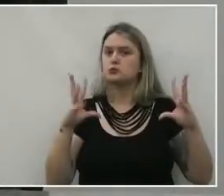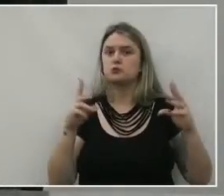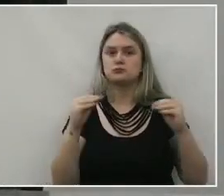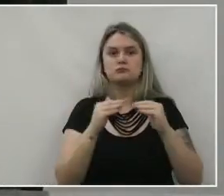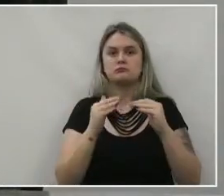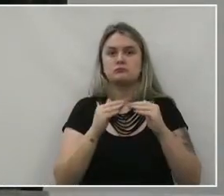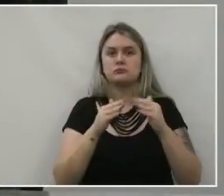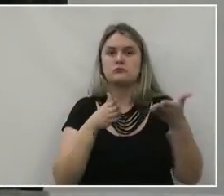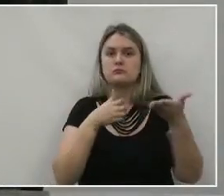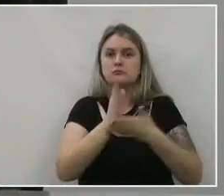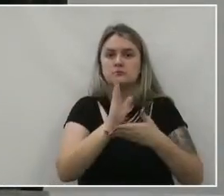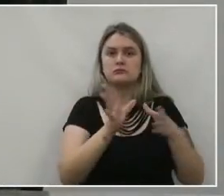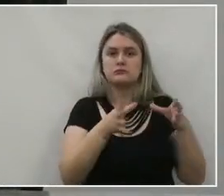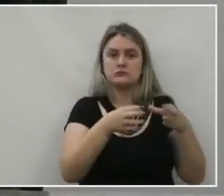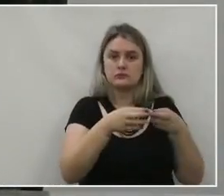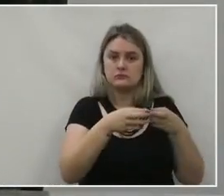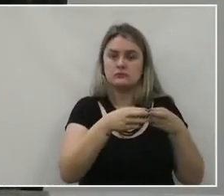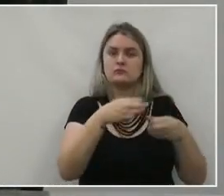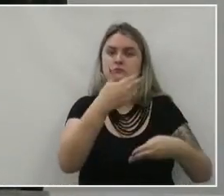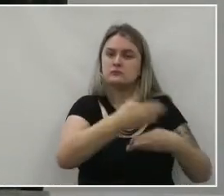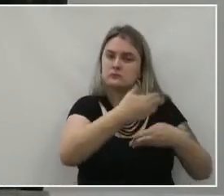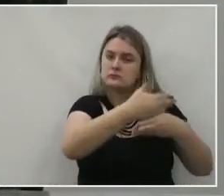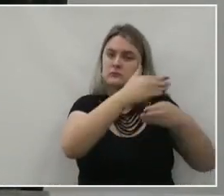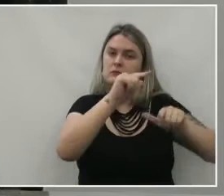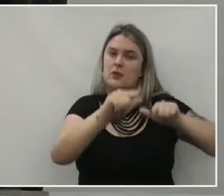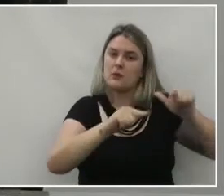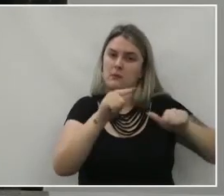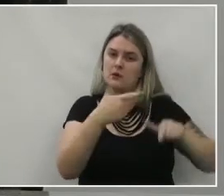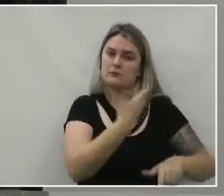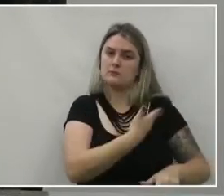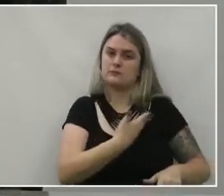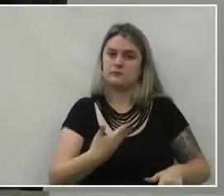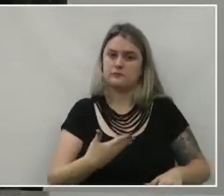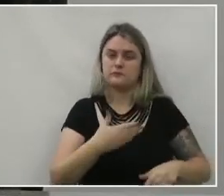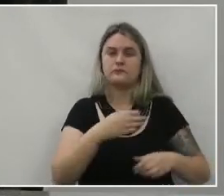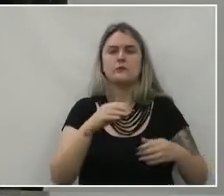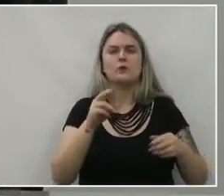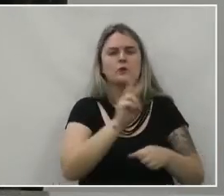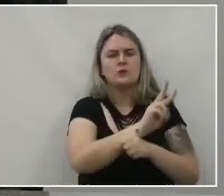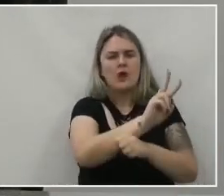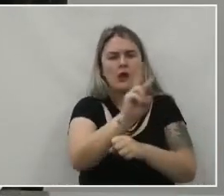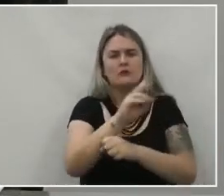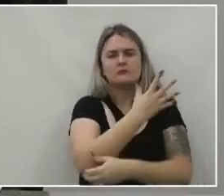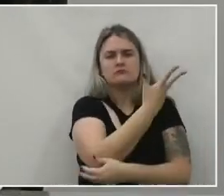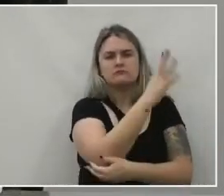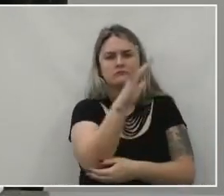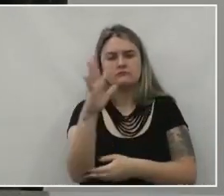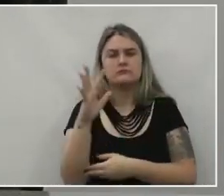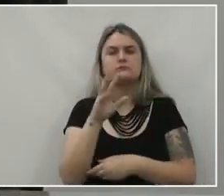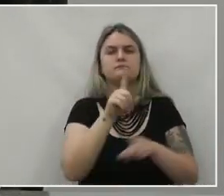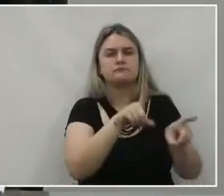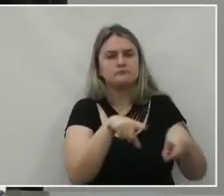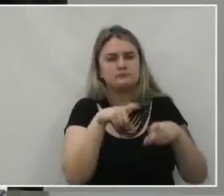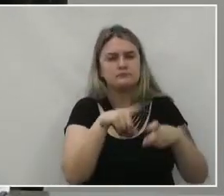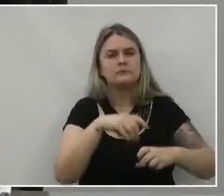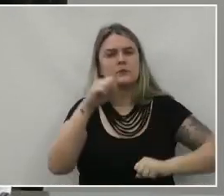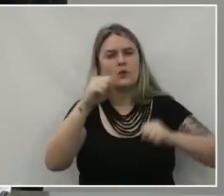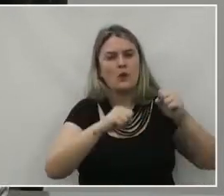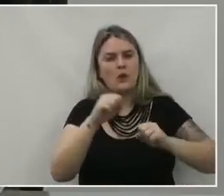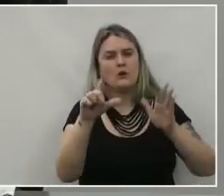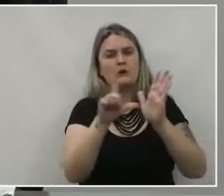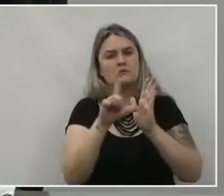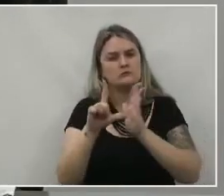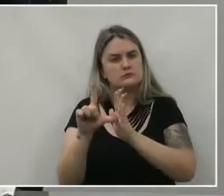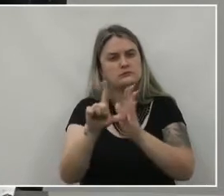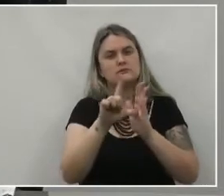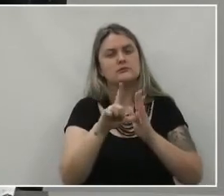parecer fundamentado da Comissão de Obras, Serviços Públicos, Meio Ambiente Agricultura Pecuária, Indústria, Comércio